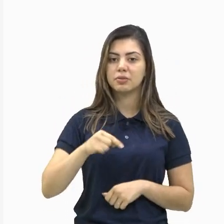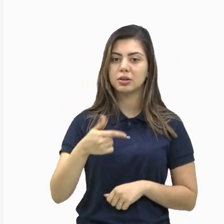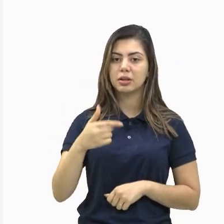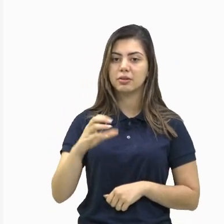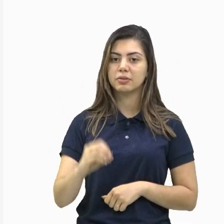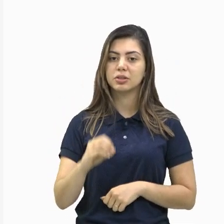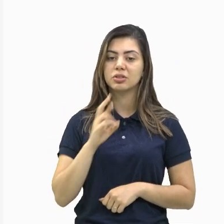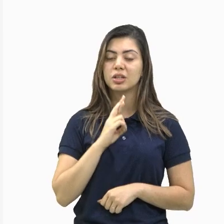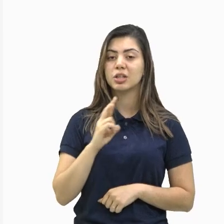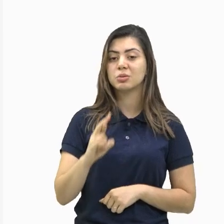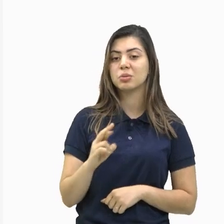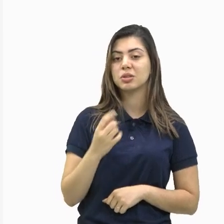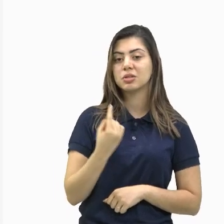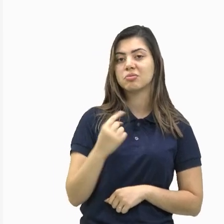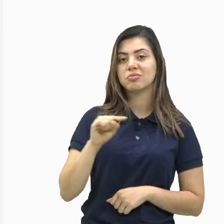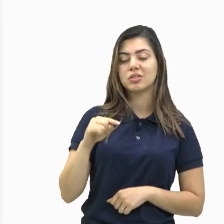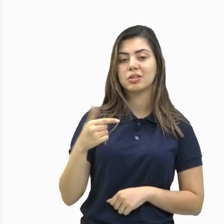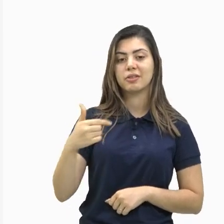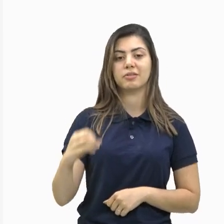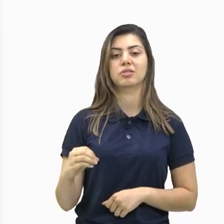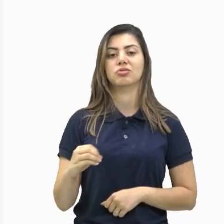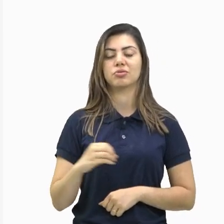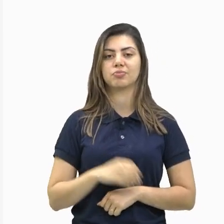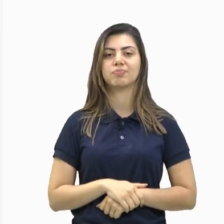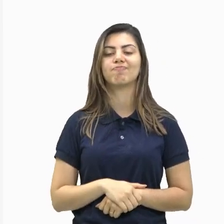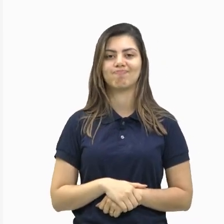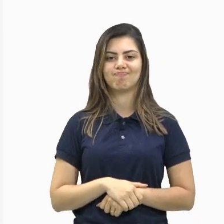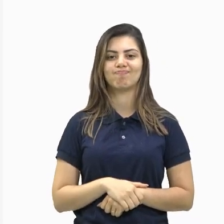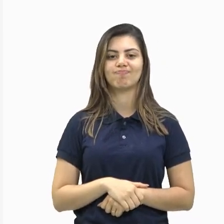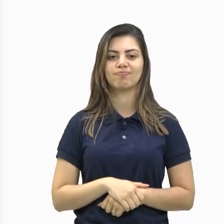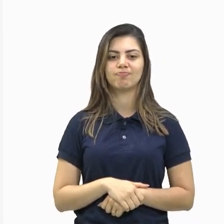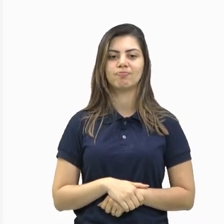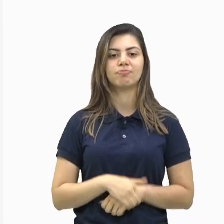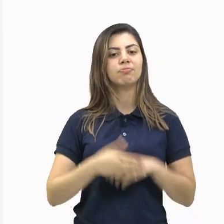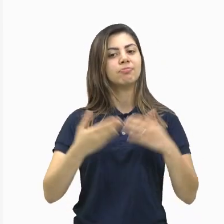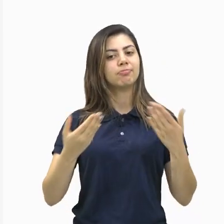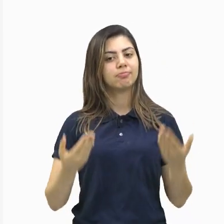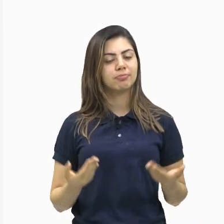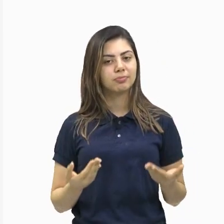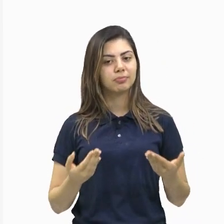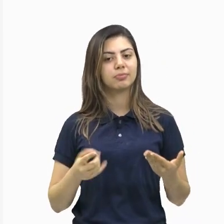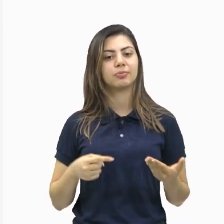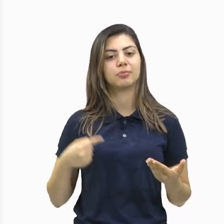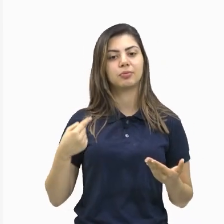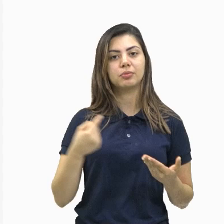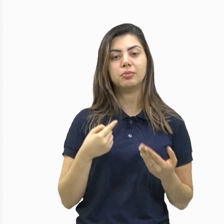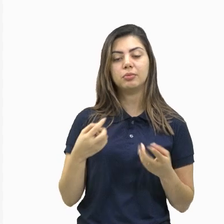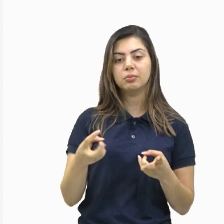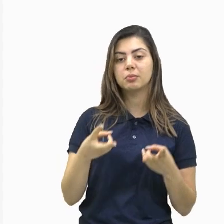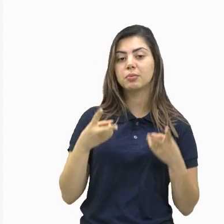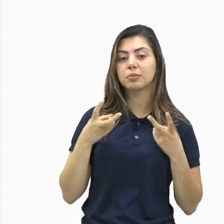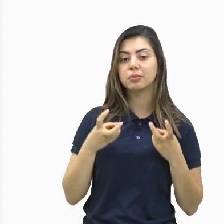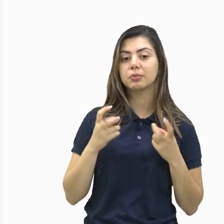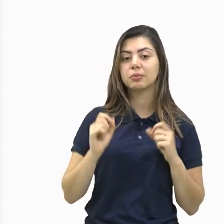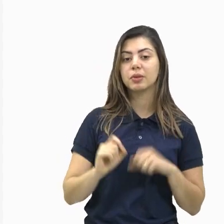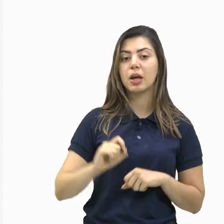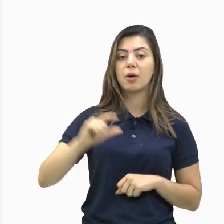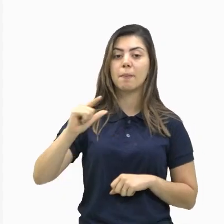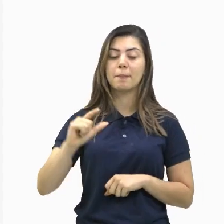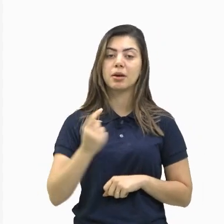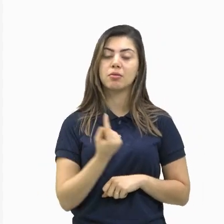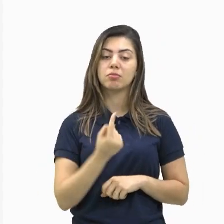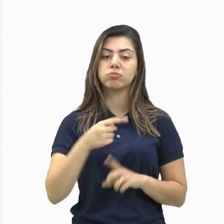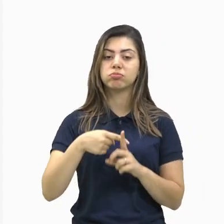temos aqui, ó, 1,20. Beleza? Por esse motivo, nós podemos dizer que o fator de aumento é igual a 1